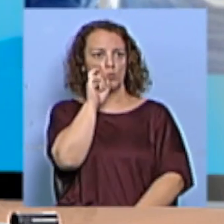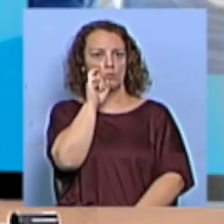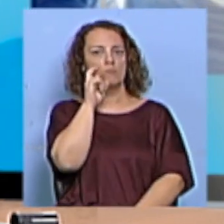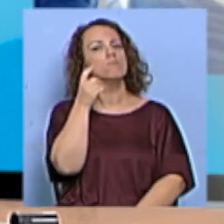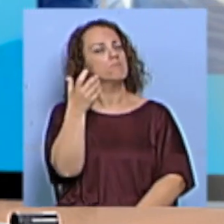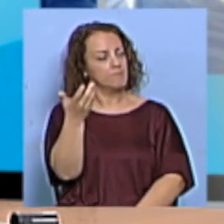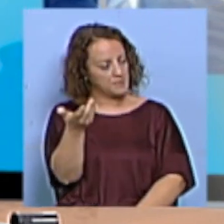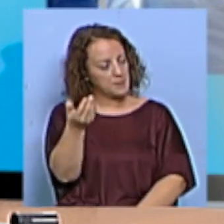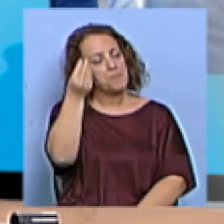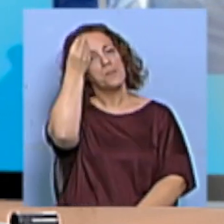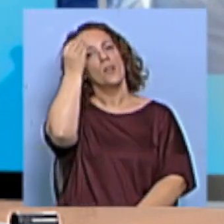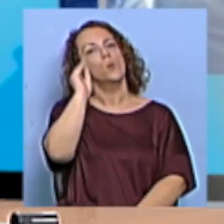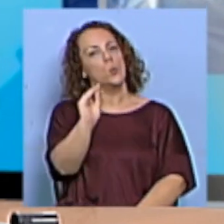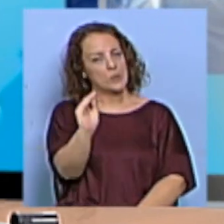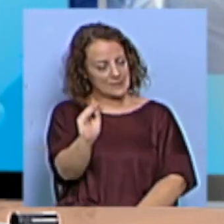aconselhável